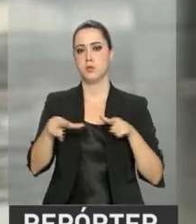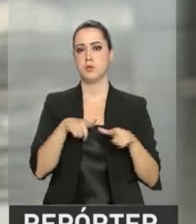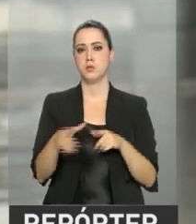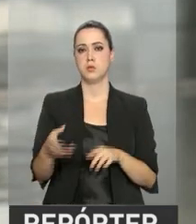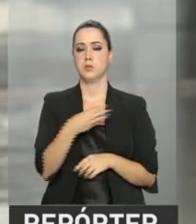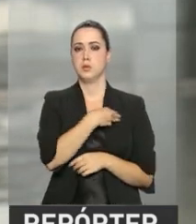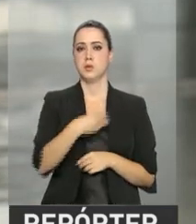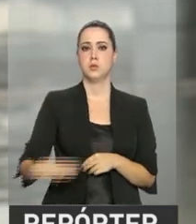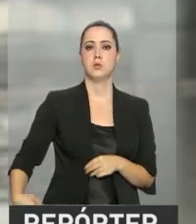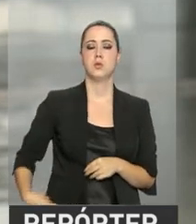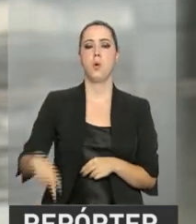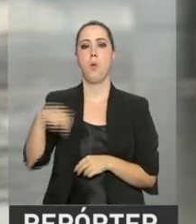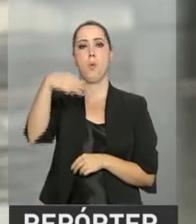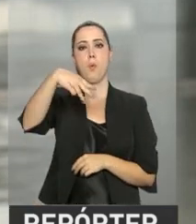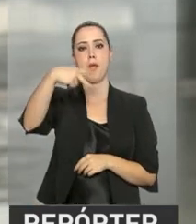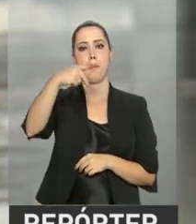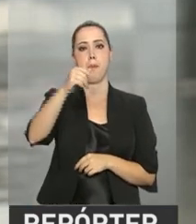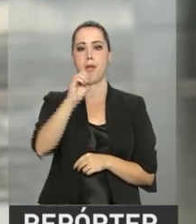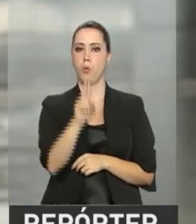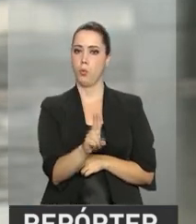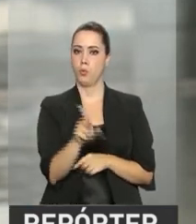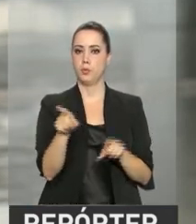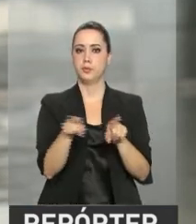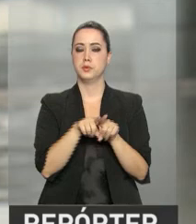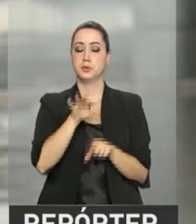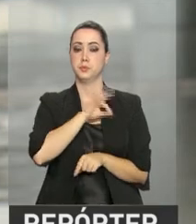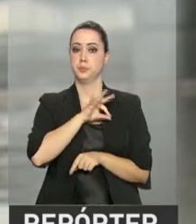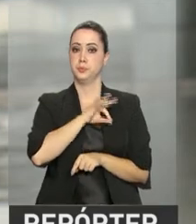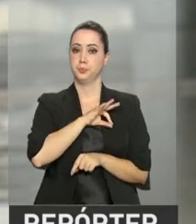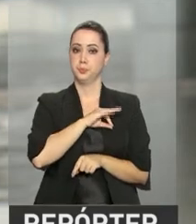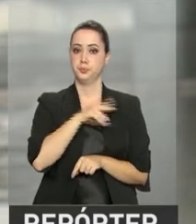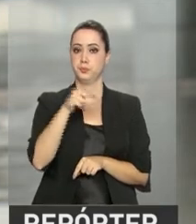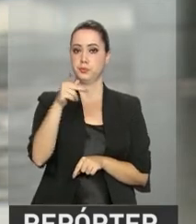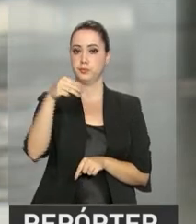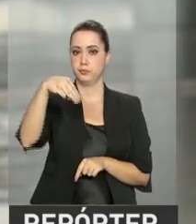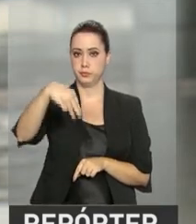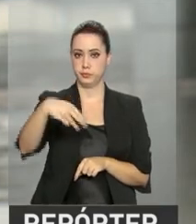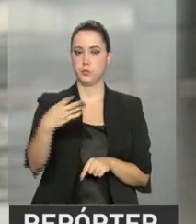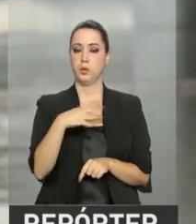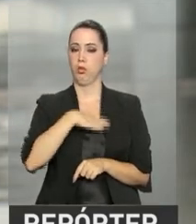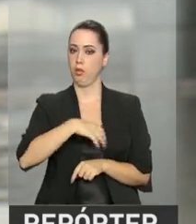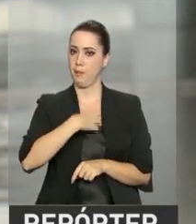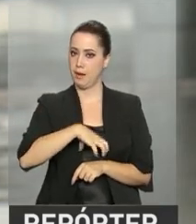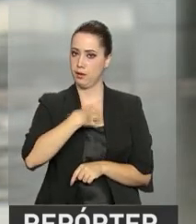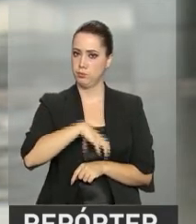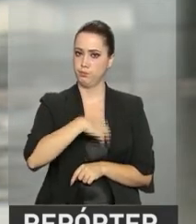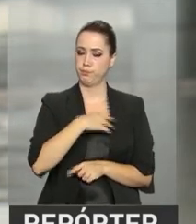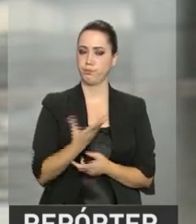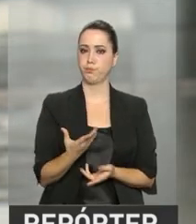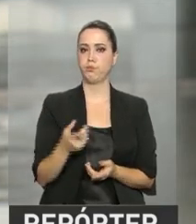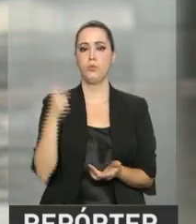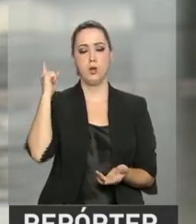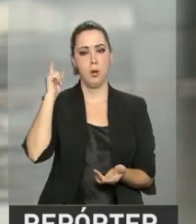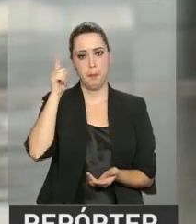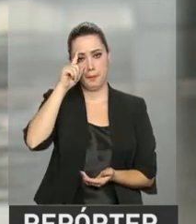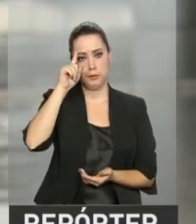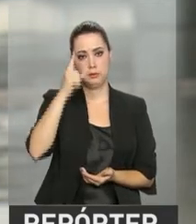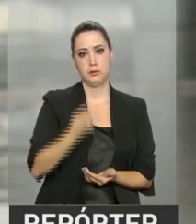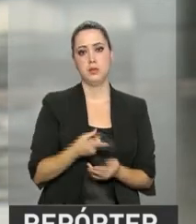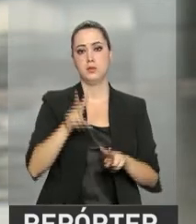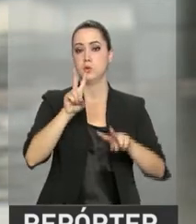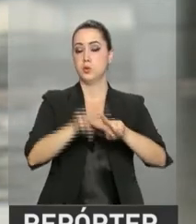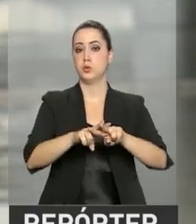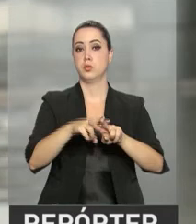ministério público federal ea polícia militar da bahia foram cumpridos 31 mandados da justiça federal hoje pela manhã